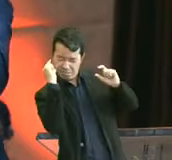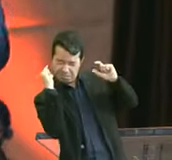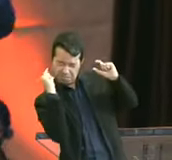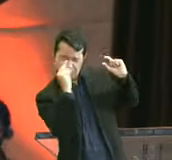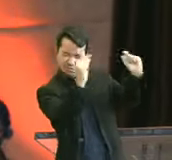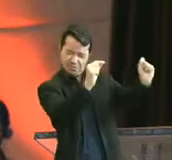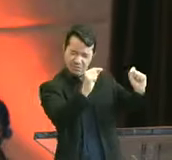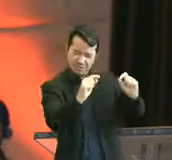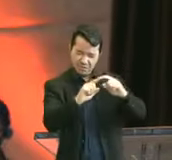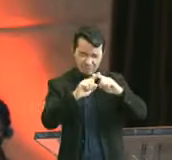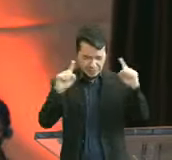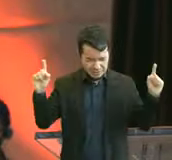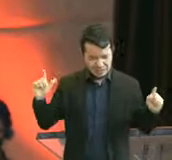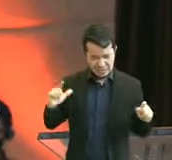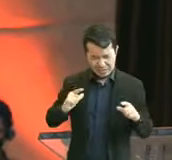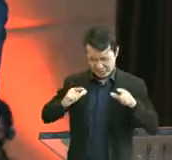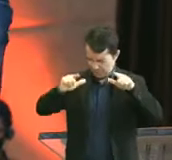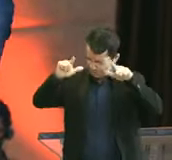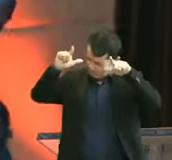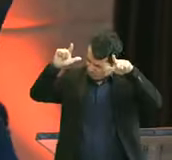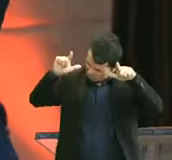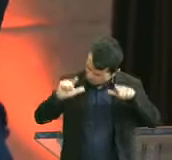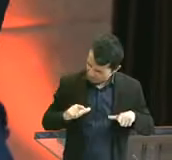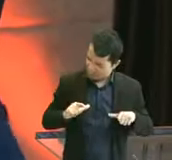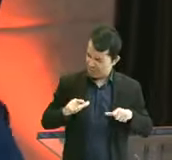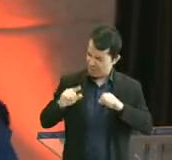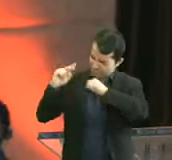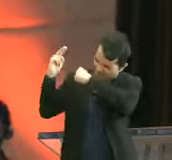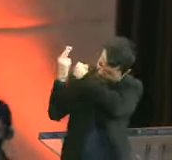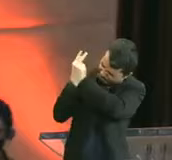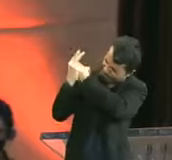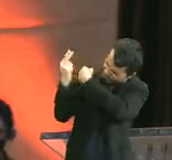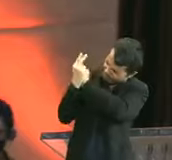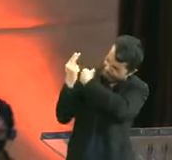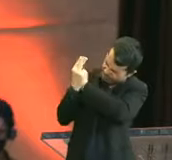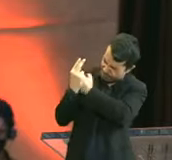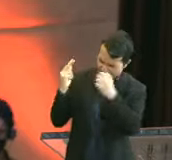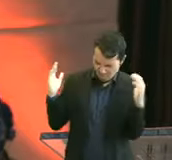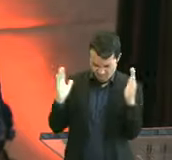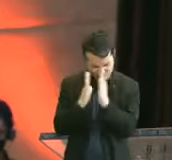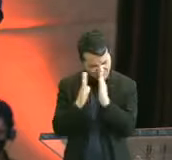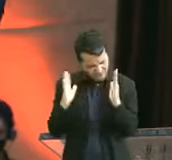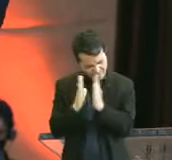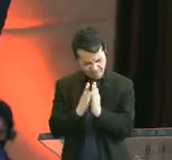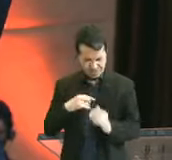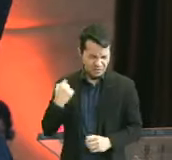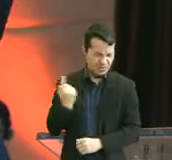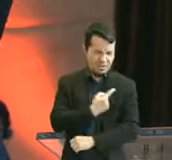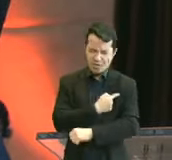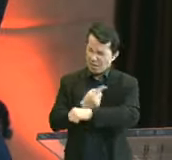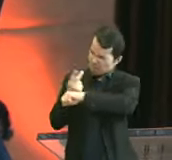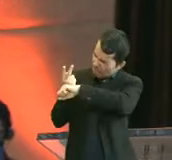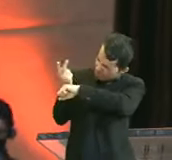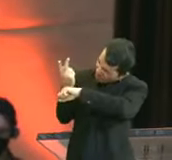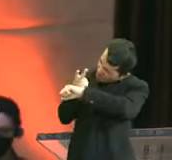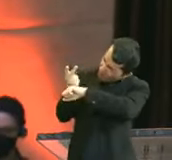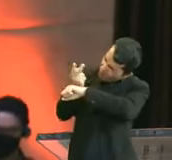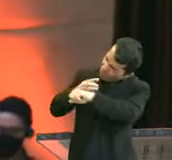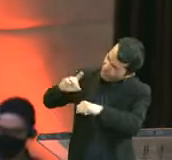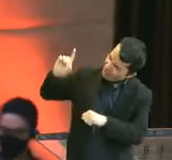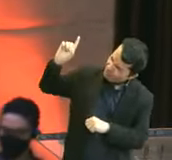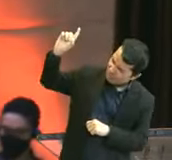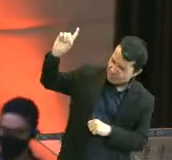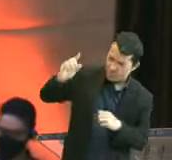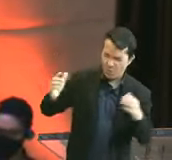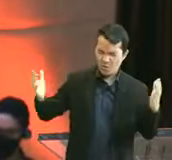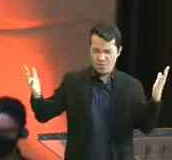refúgio, é neste lugar, Pai, no lugar da oração, que procuramos a tua face. Hoje viemos procurar os recursos